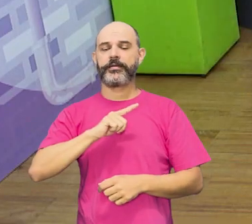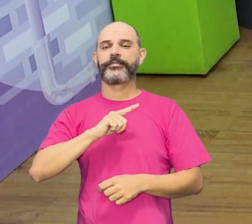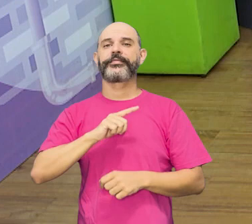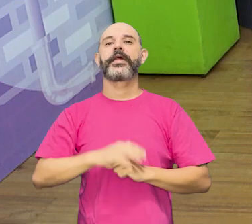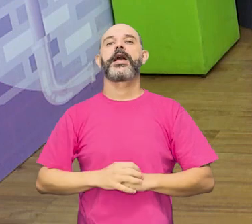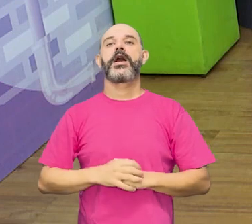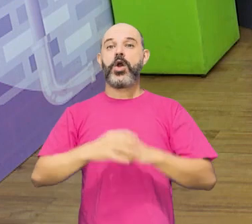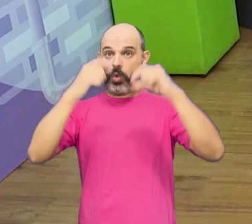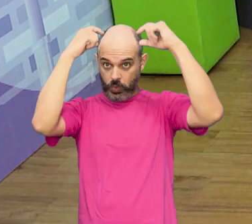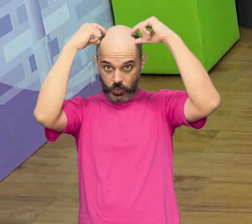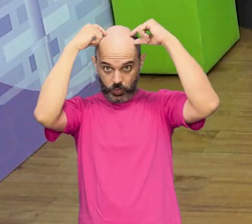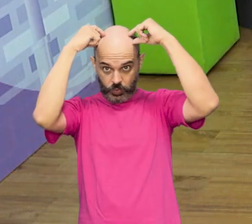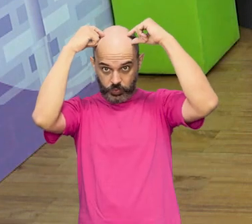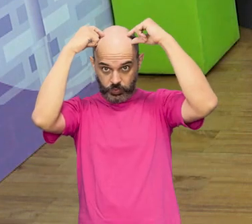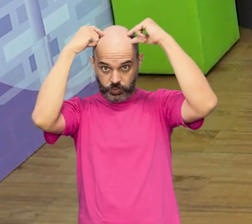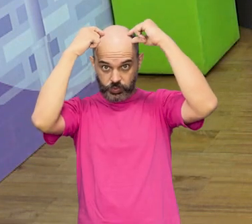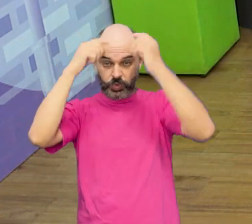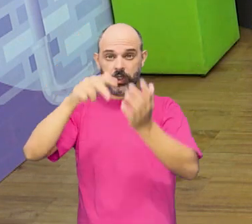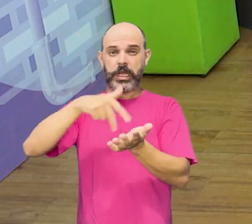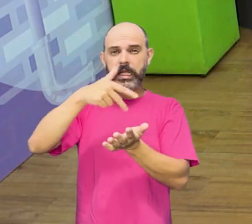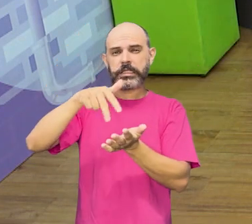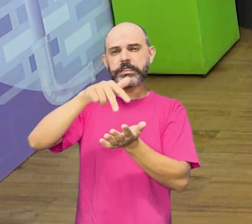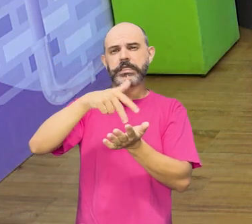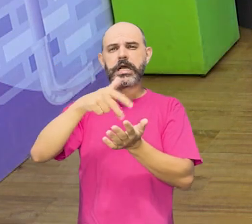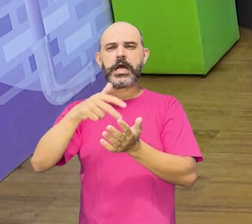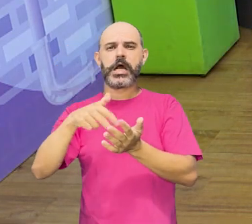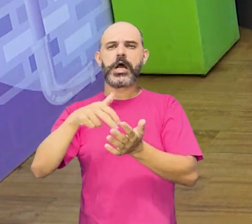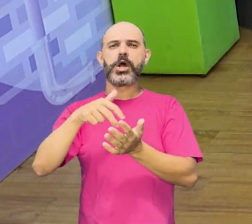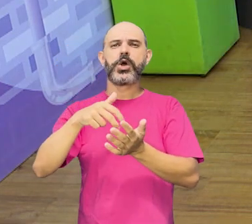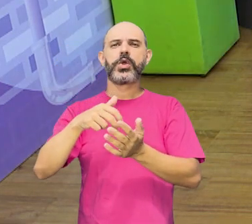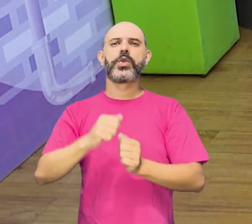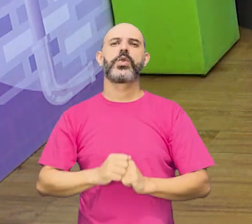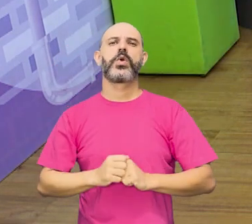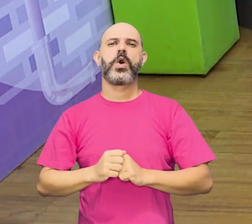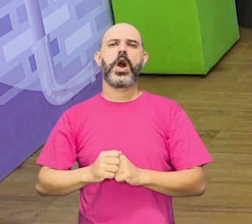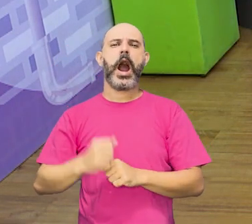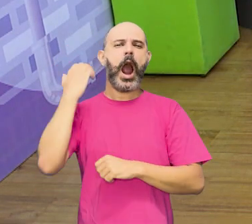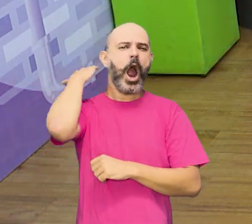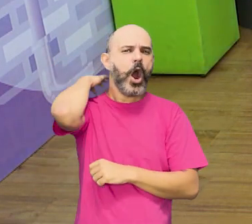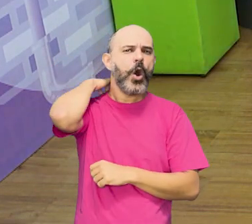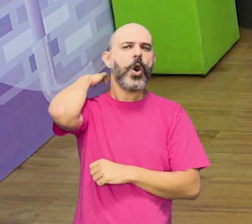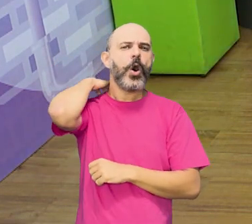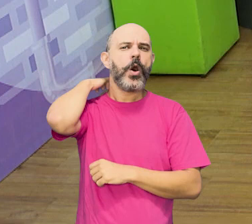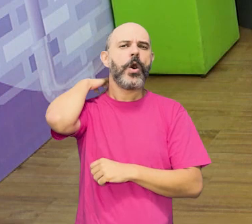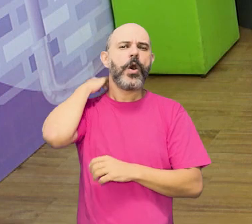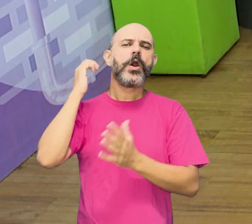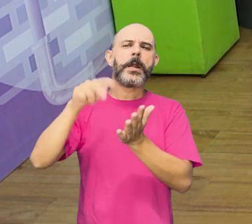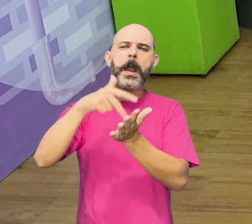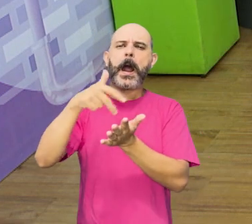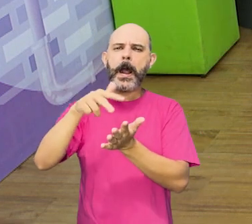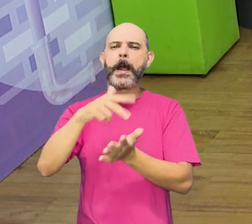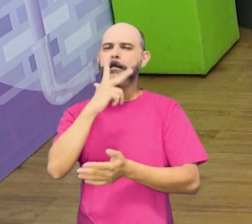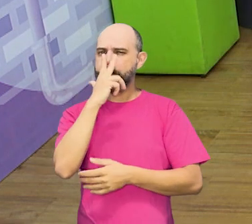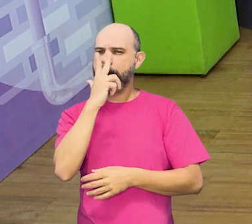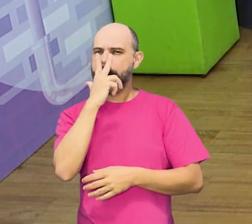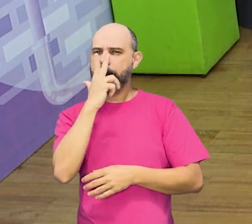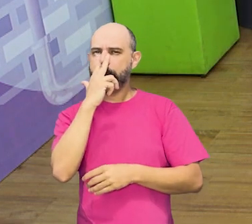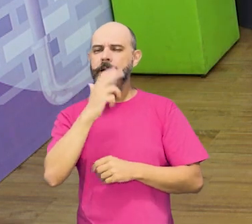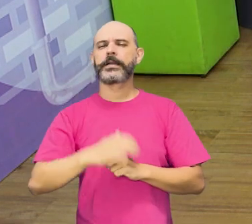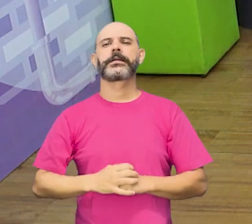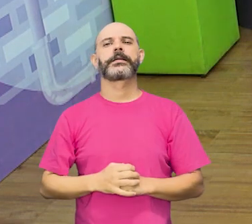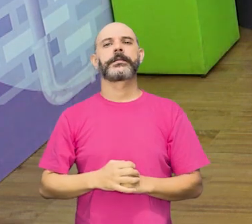ursos pardos foram flagrados dançando, coçando as costas, numa verdadeira dança.